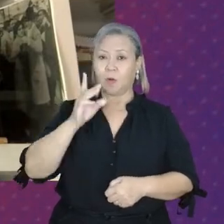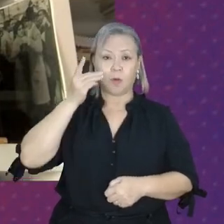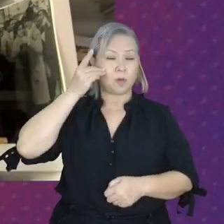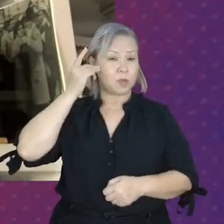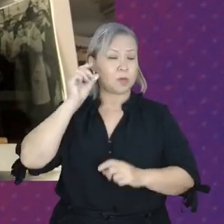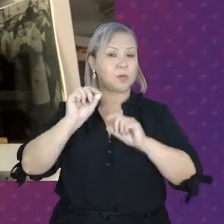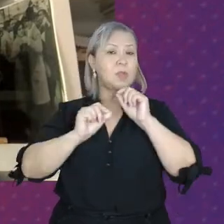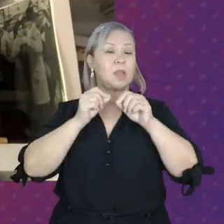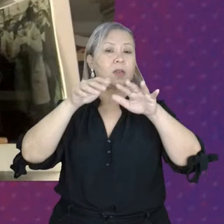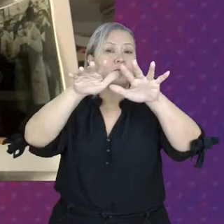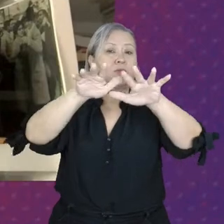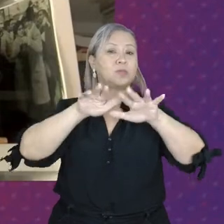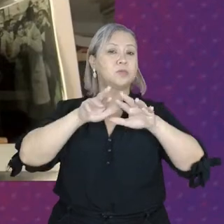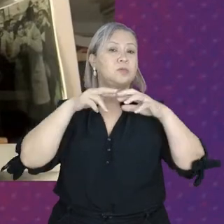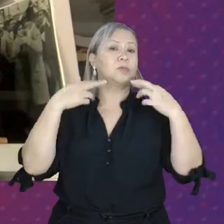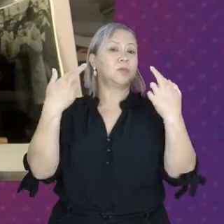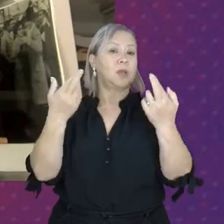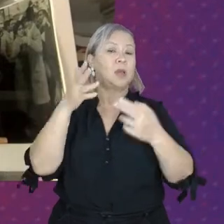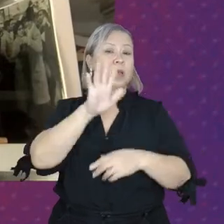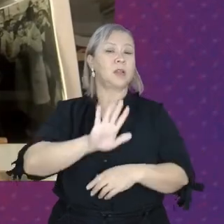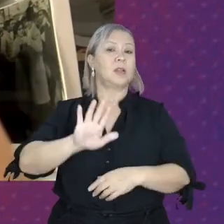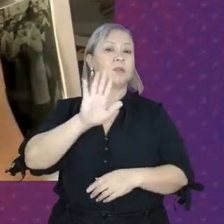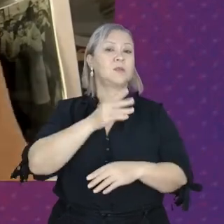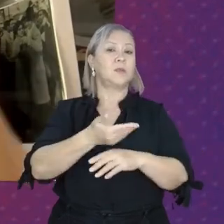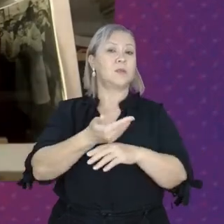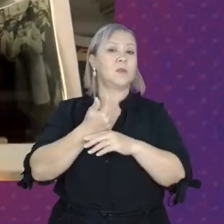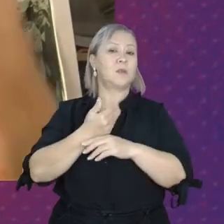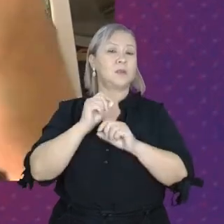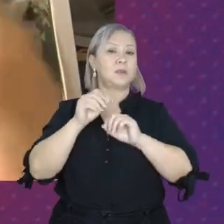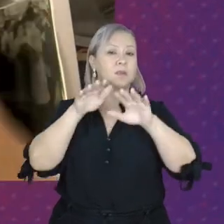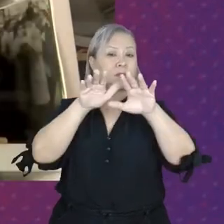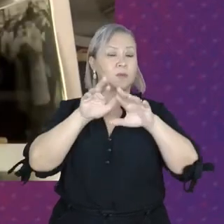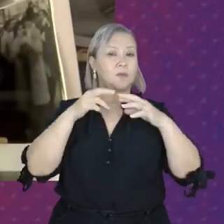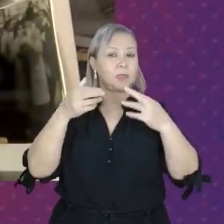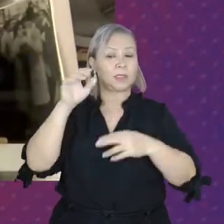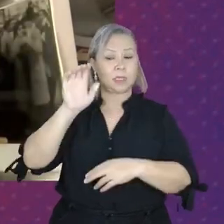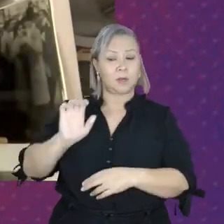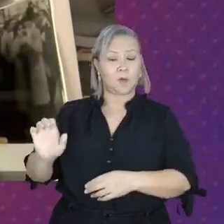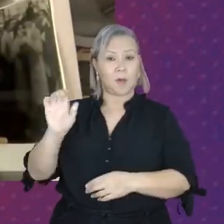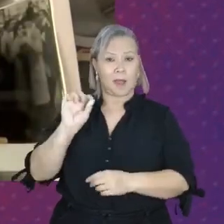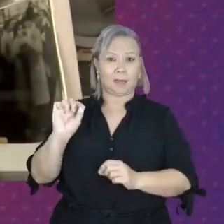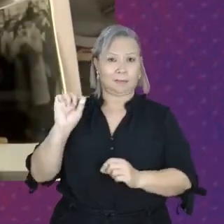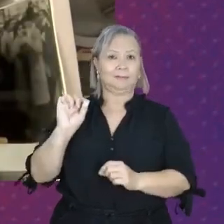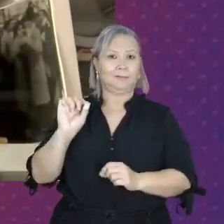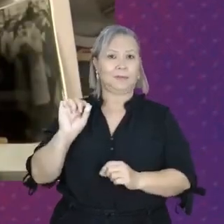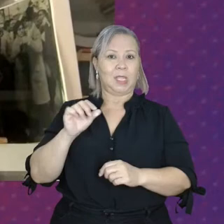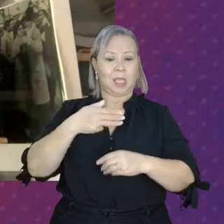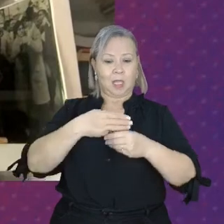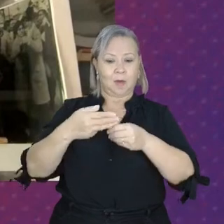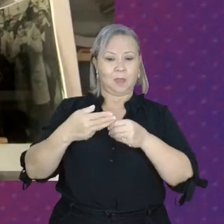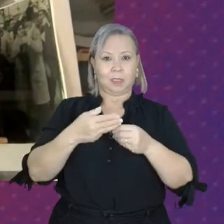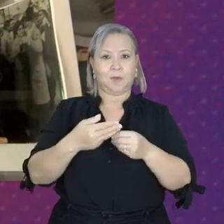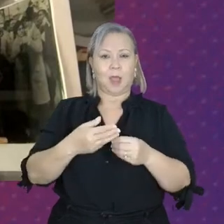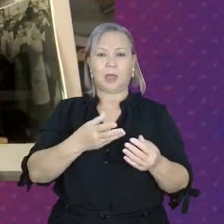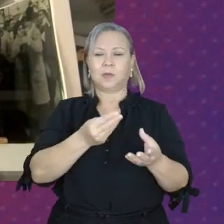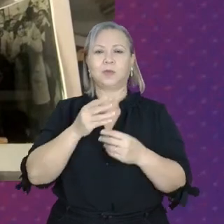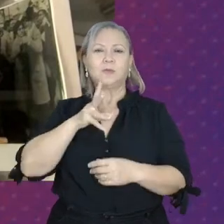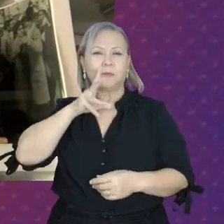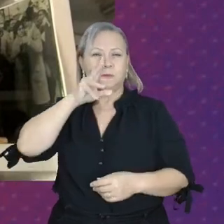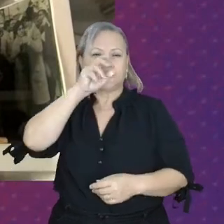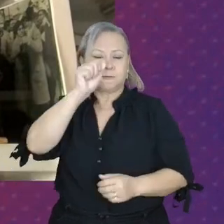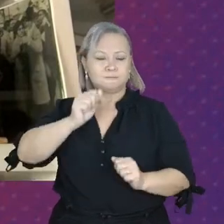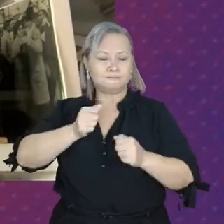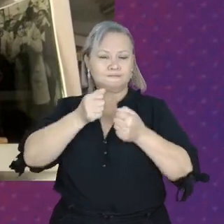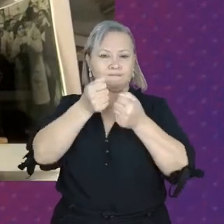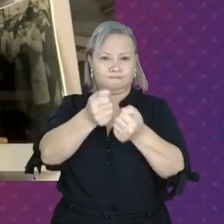as conferências nacionais, precedidas de conferências estaduais municipais, foram muito